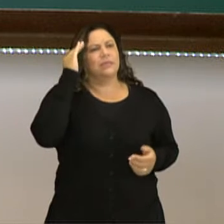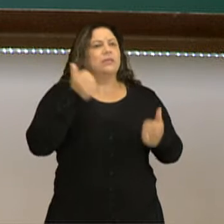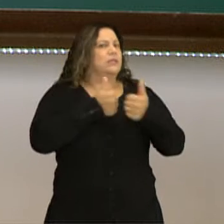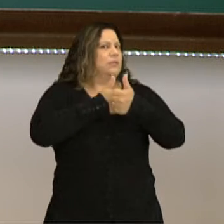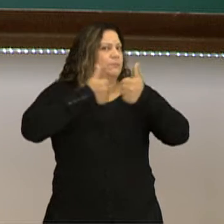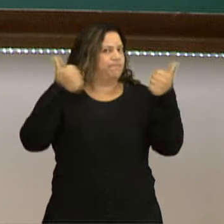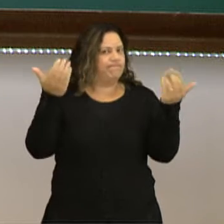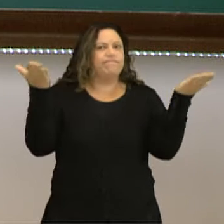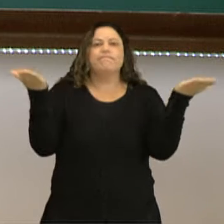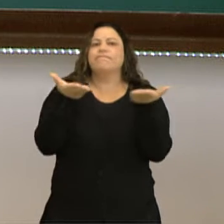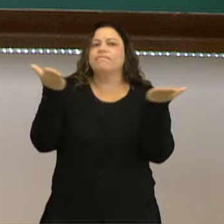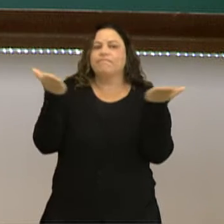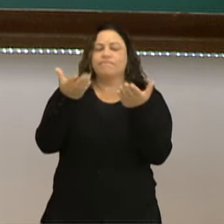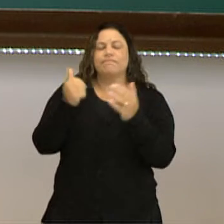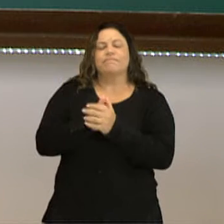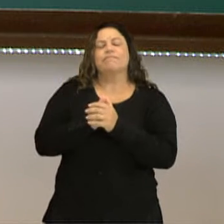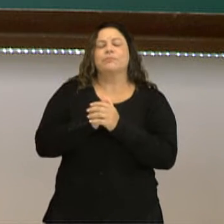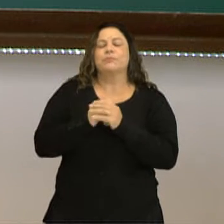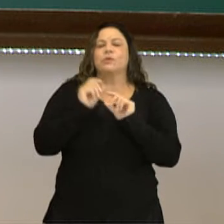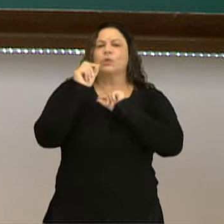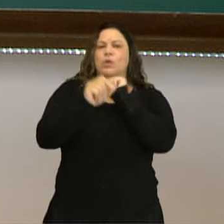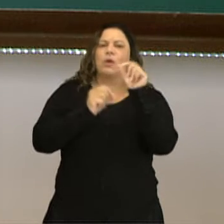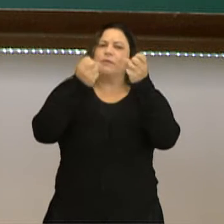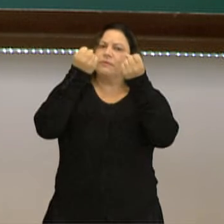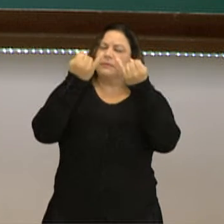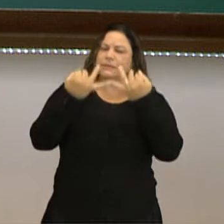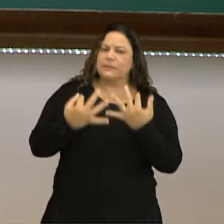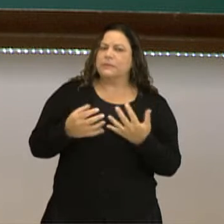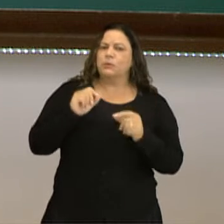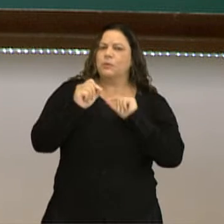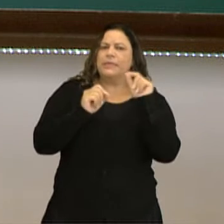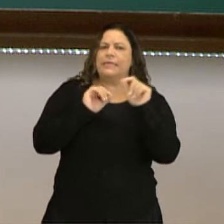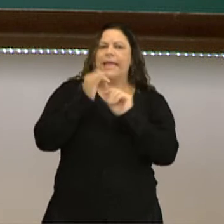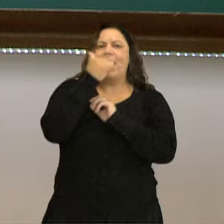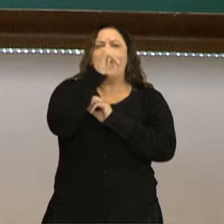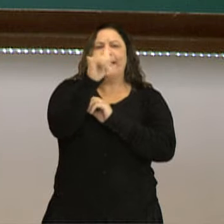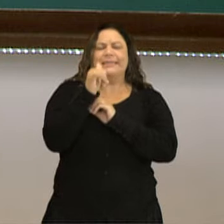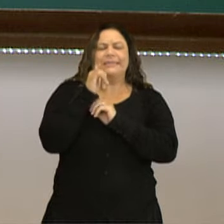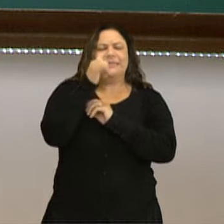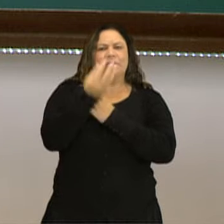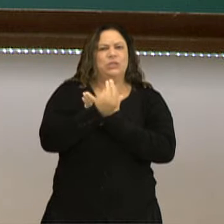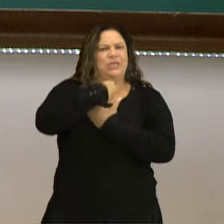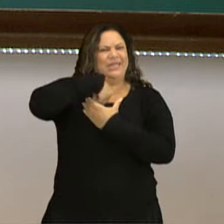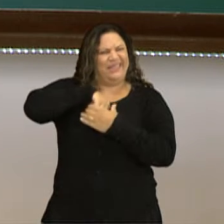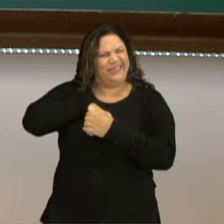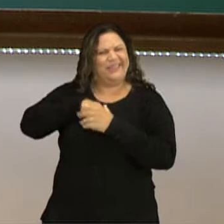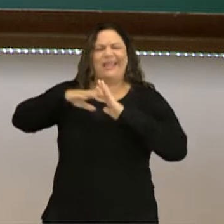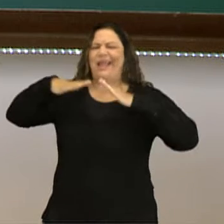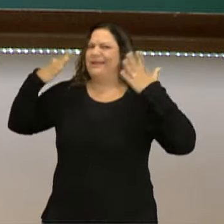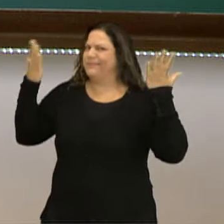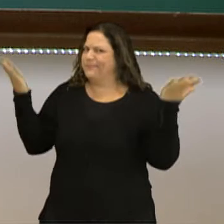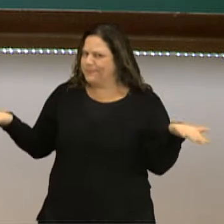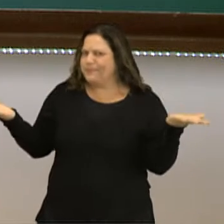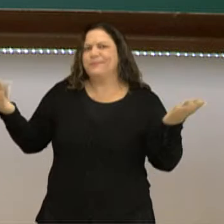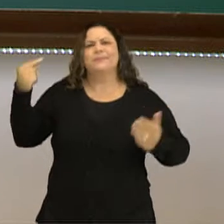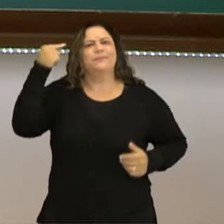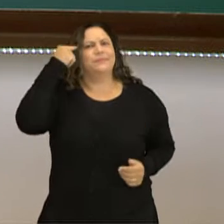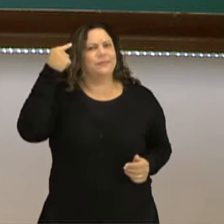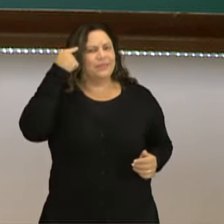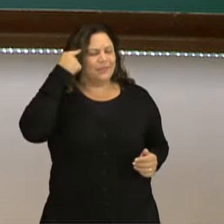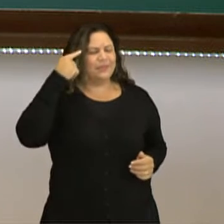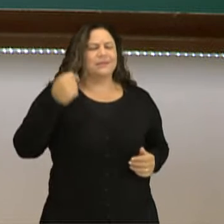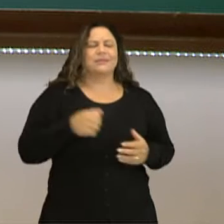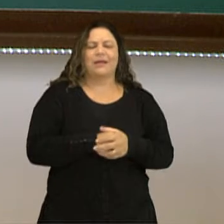um pouquinho da energia interna. Pessoal, o que é energia interna? Vamos pensar? Um corpo, ele tem